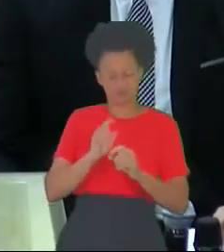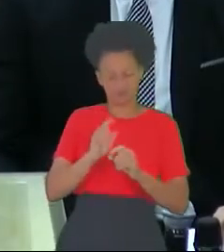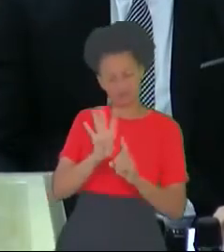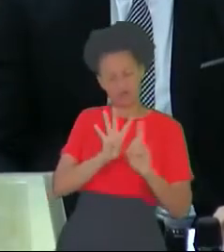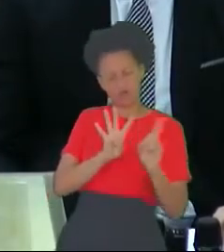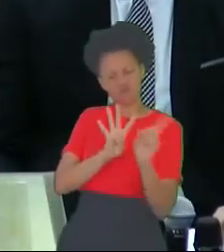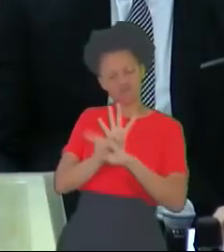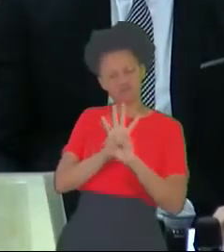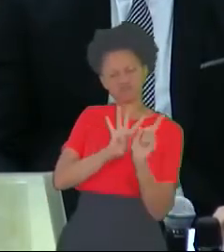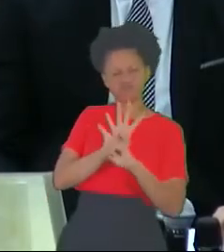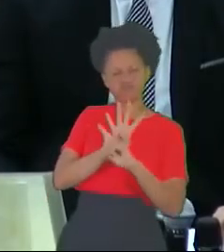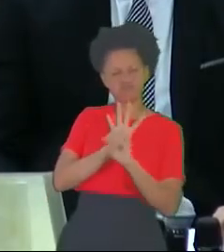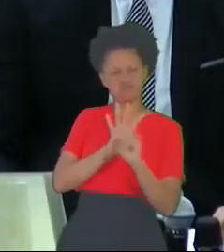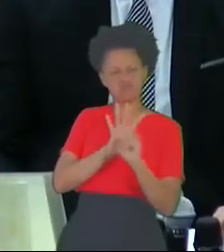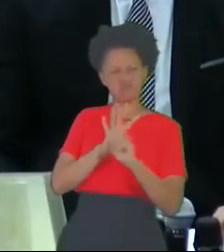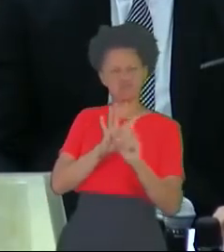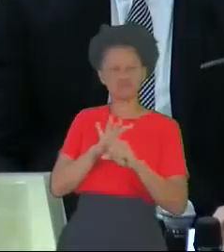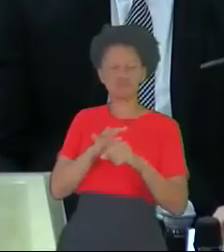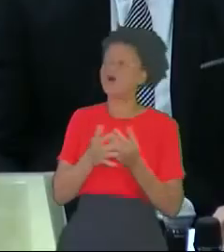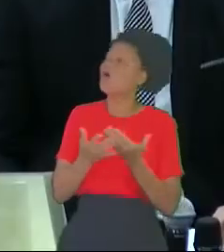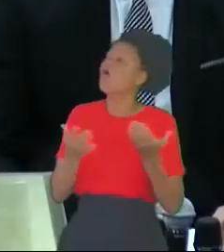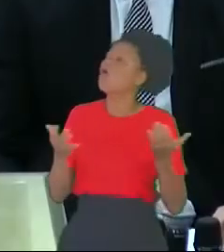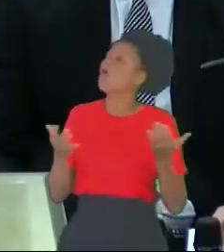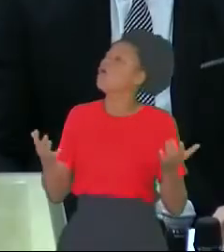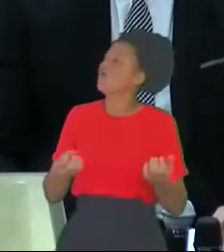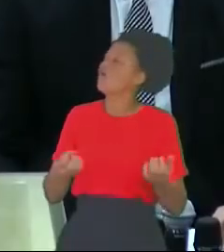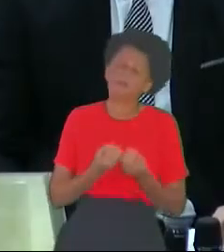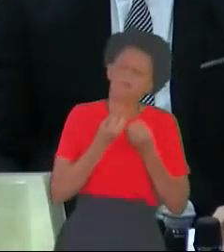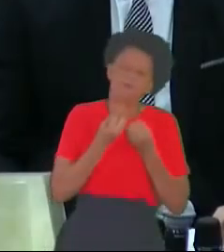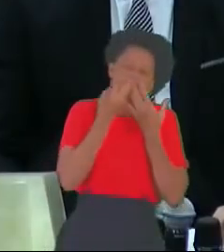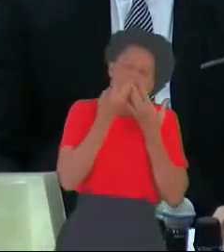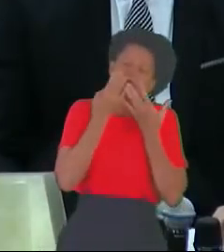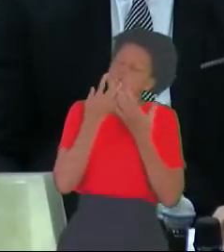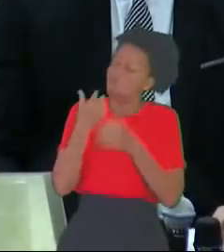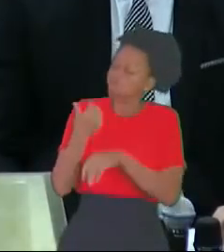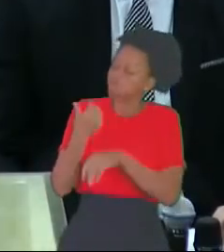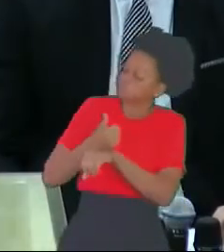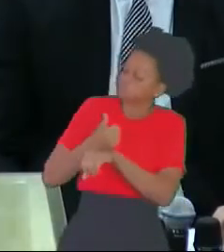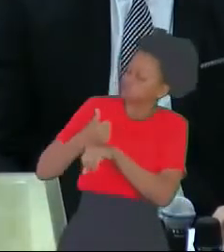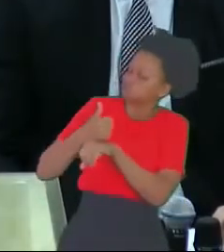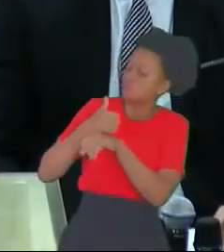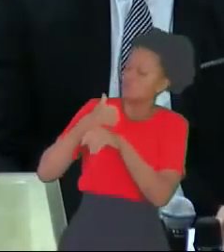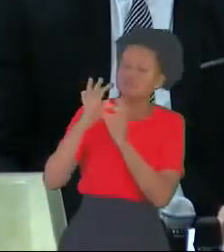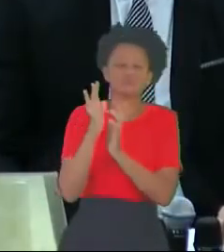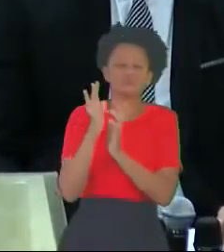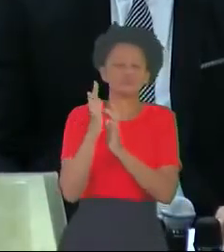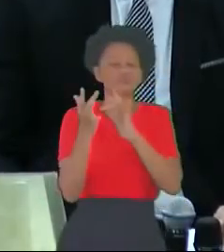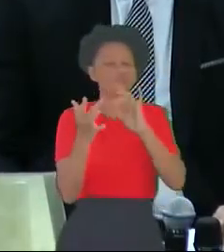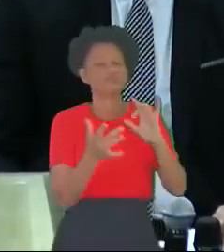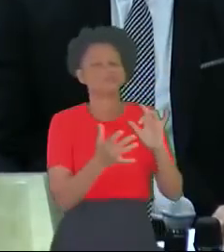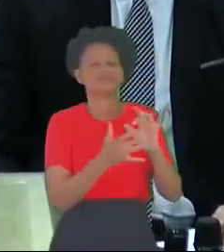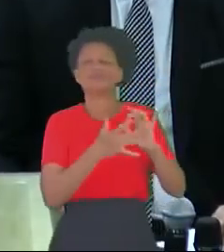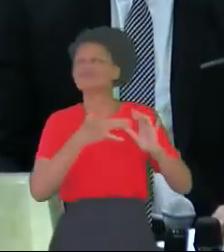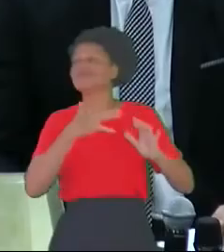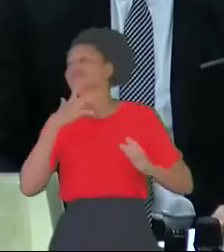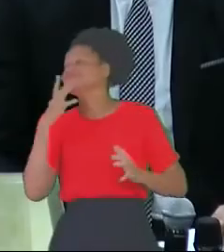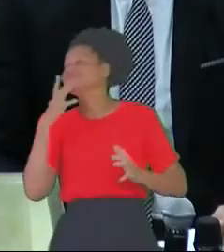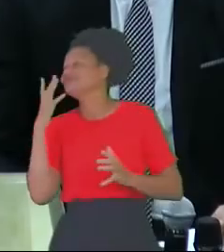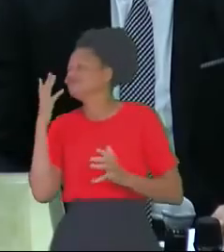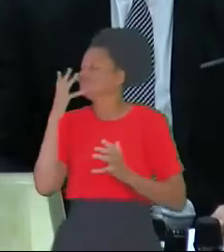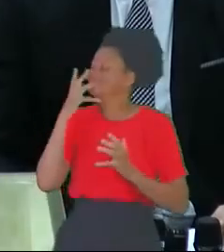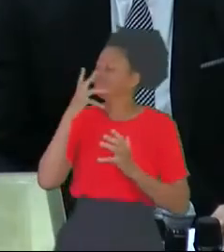não sei, dizia: ó, como é tão singular Jesus, esbelto e